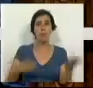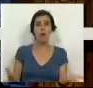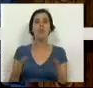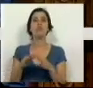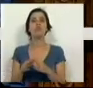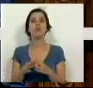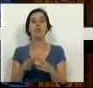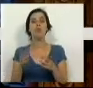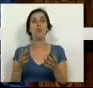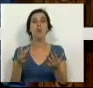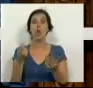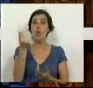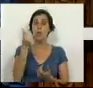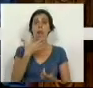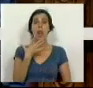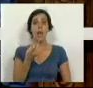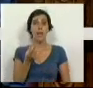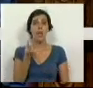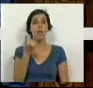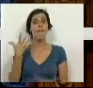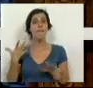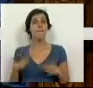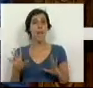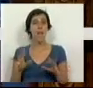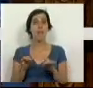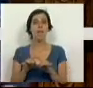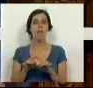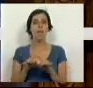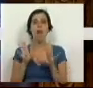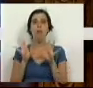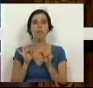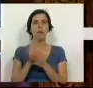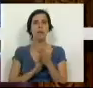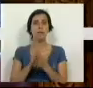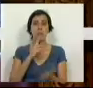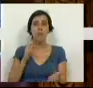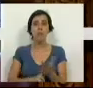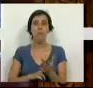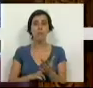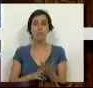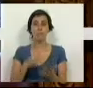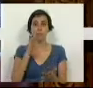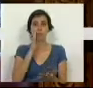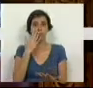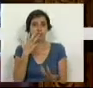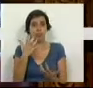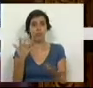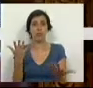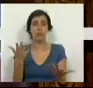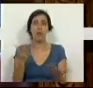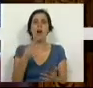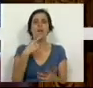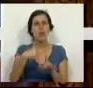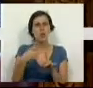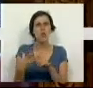de que os subsídios de Natal e os subsídios de férias eram intocáveis. E, afinal, foi o que se viu. Agora, fala